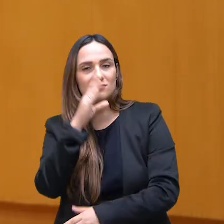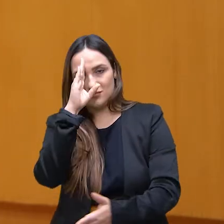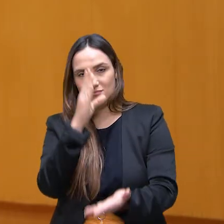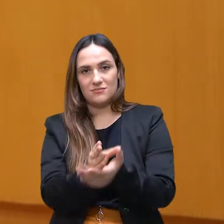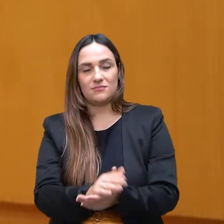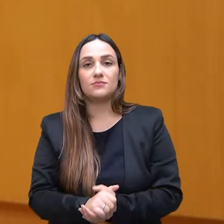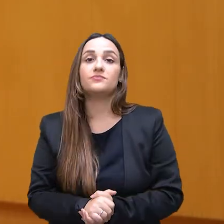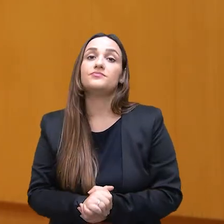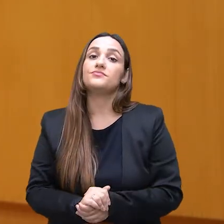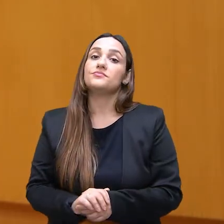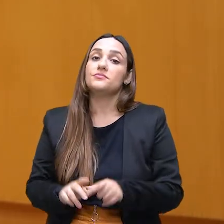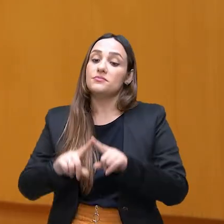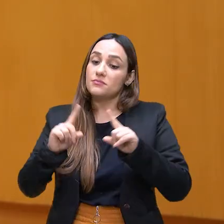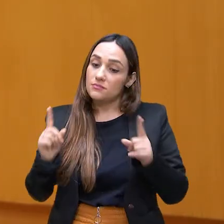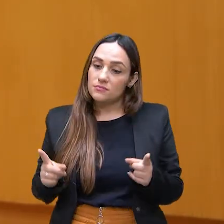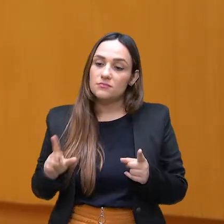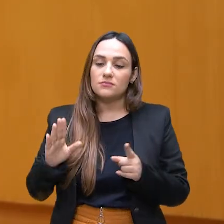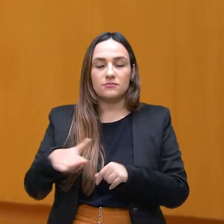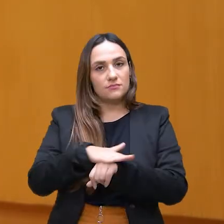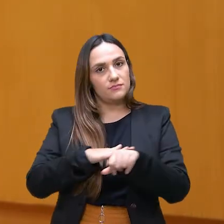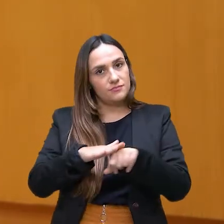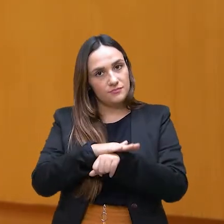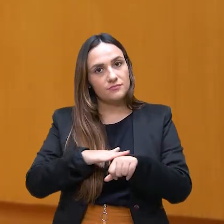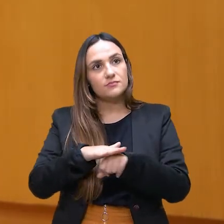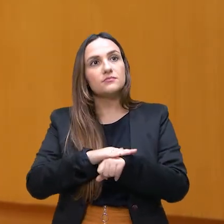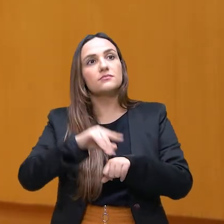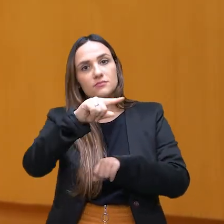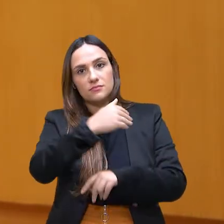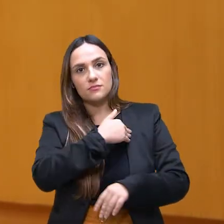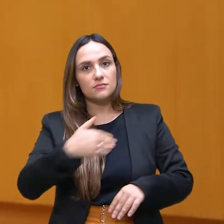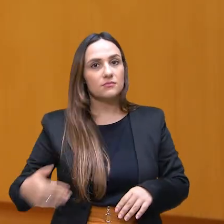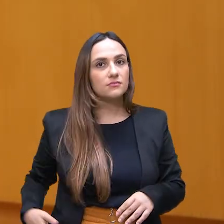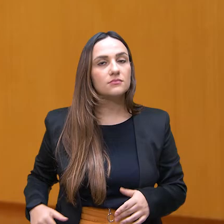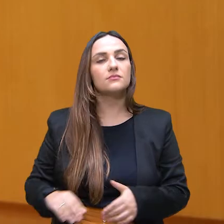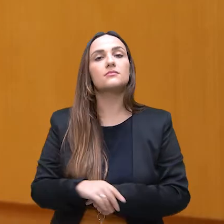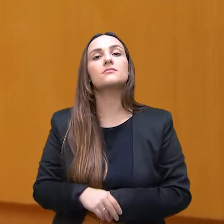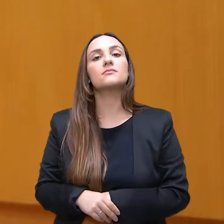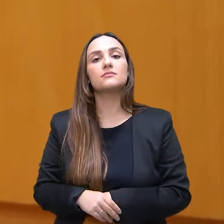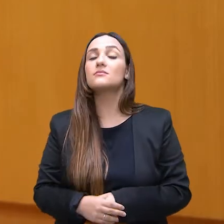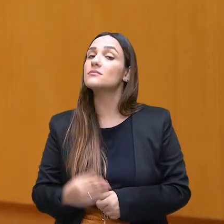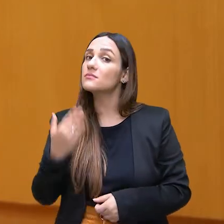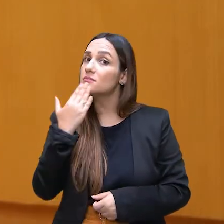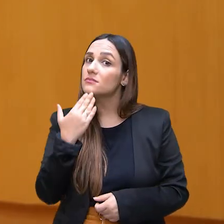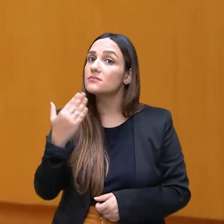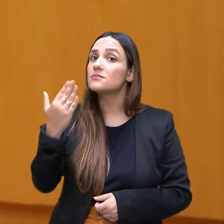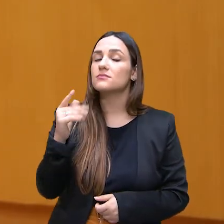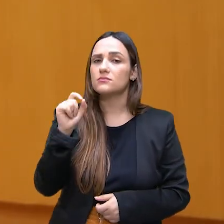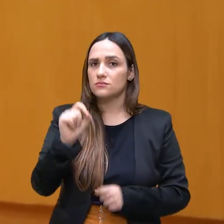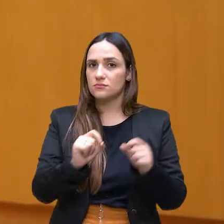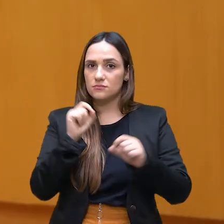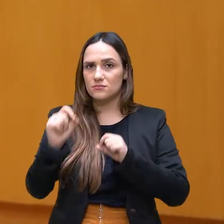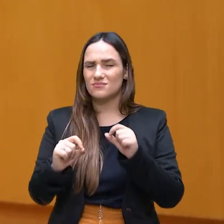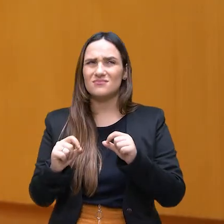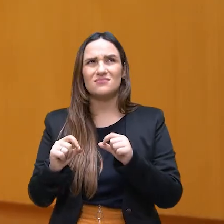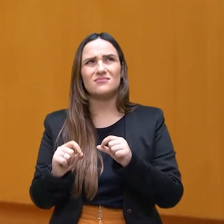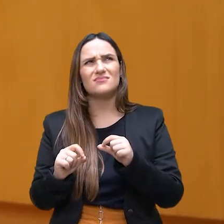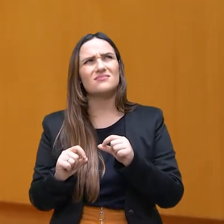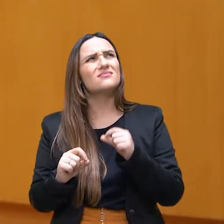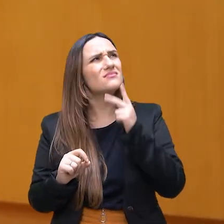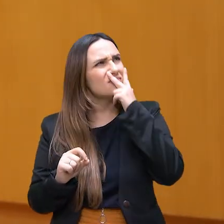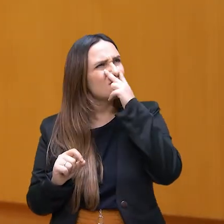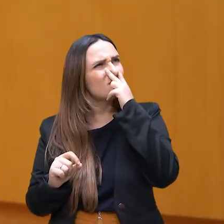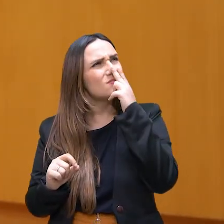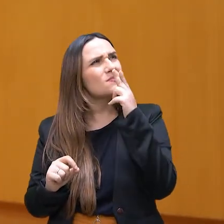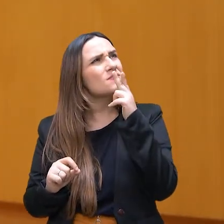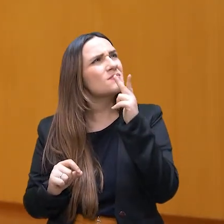efetiva. Em conversa com o Estado de Mato Grosso do Sul, houve uma composição para que o Estado, isso já vem